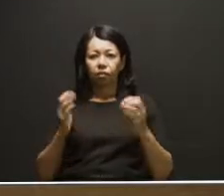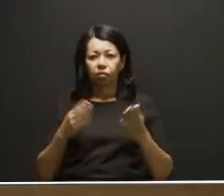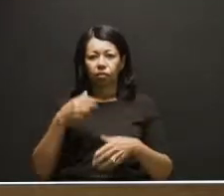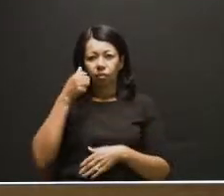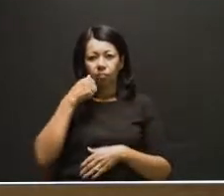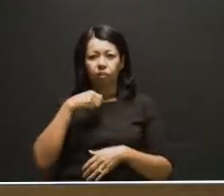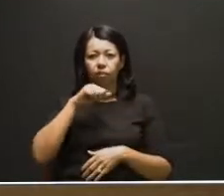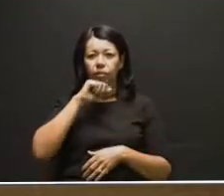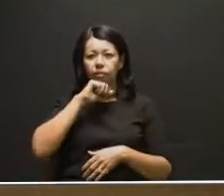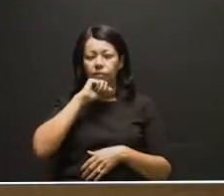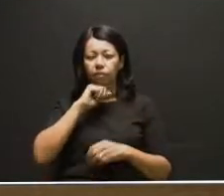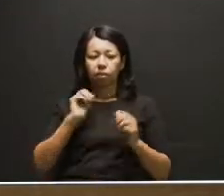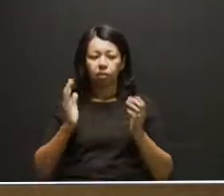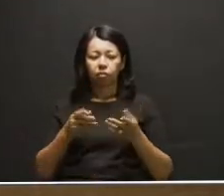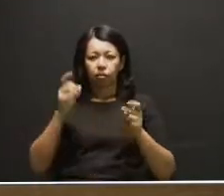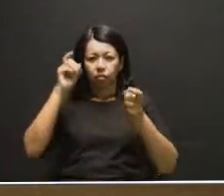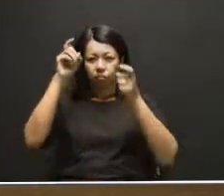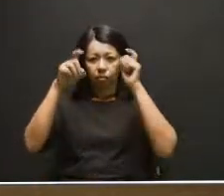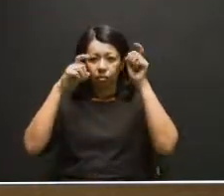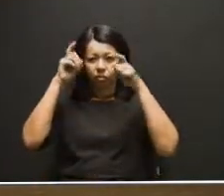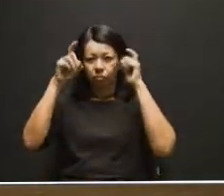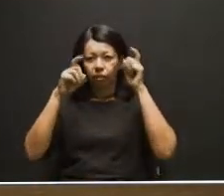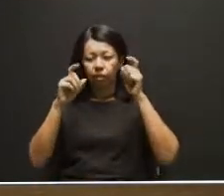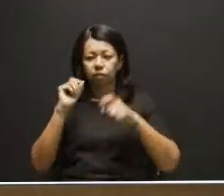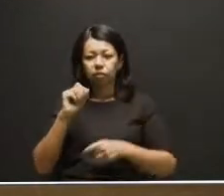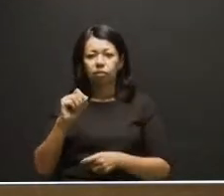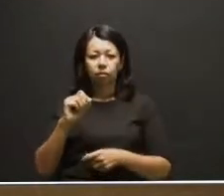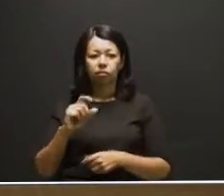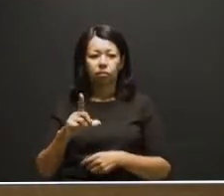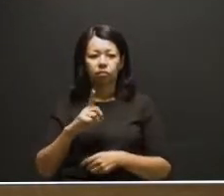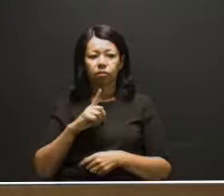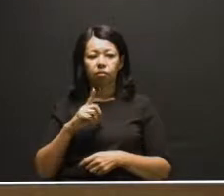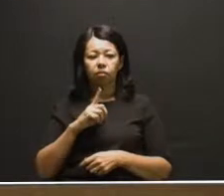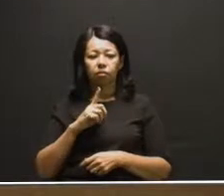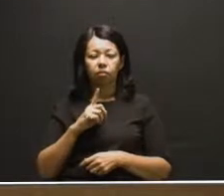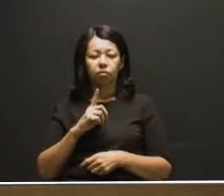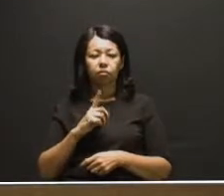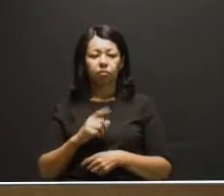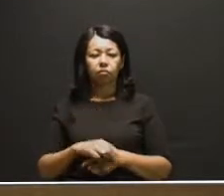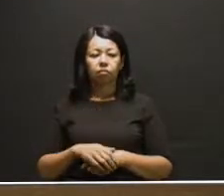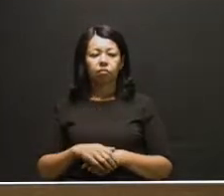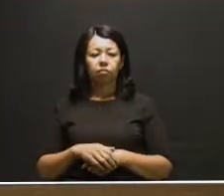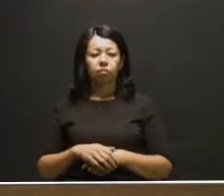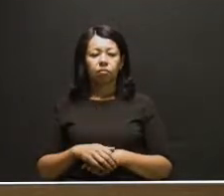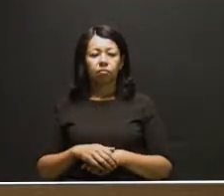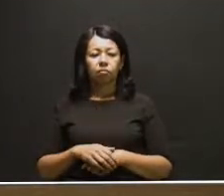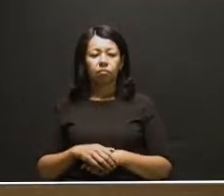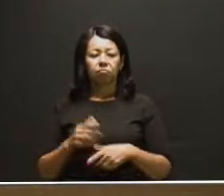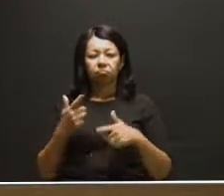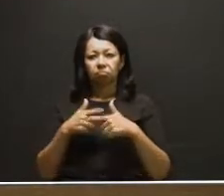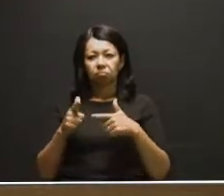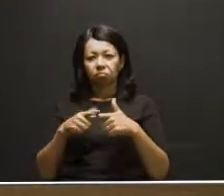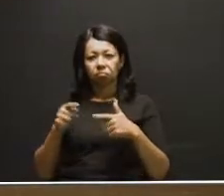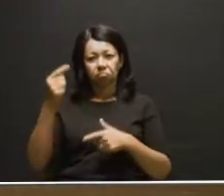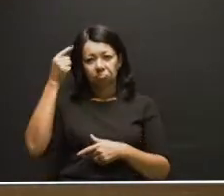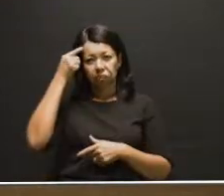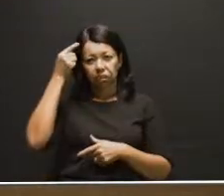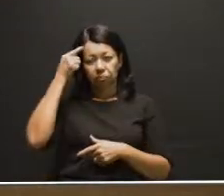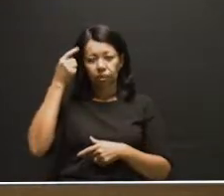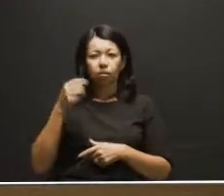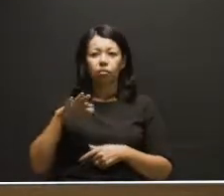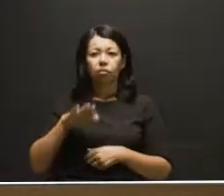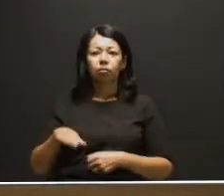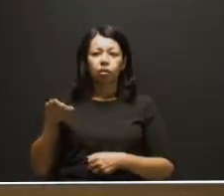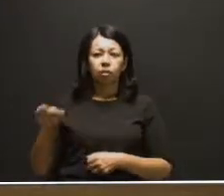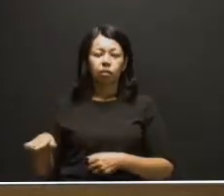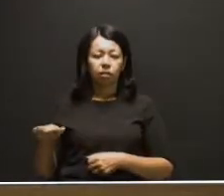mães aqui agora o passado está mexendo com com a cabeça do dos seus filhos são crianças ainda vocês viram aí